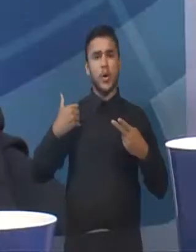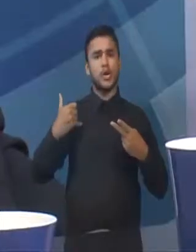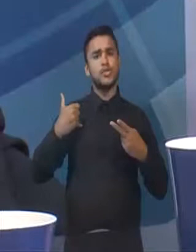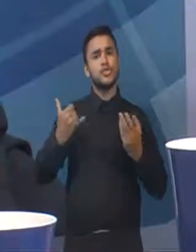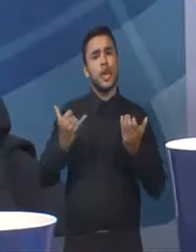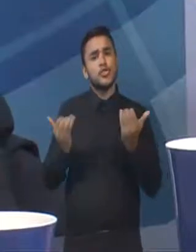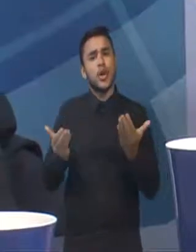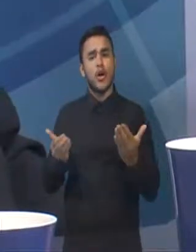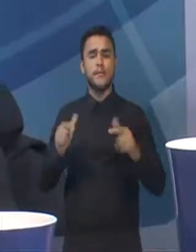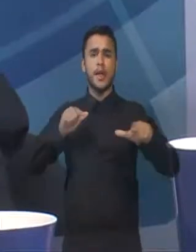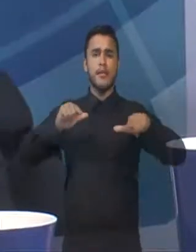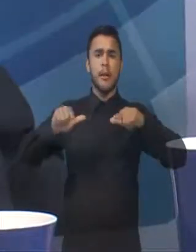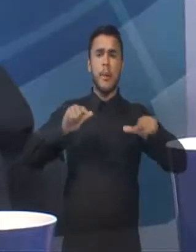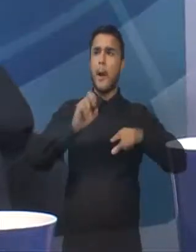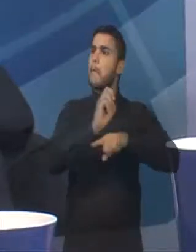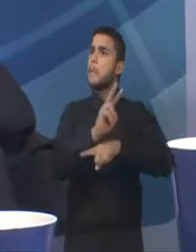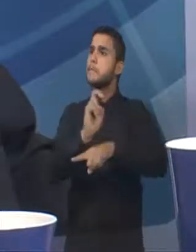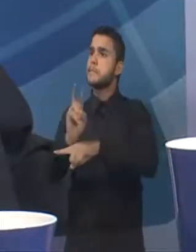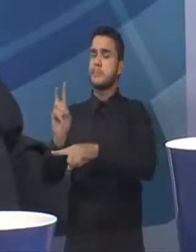ela se coloca numa